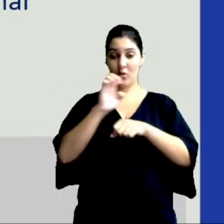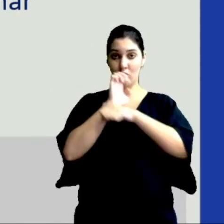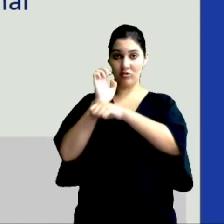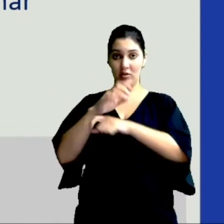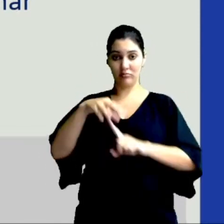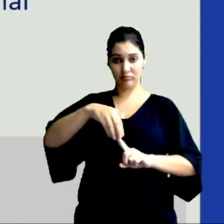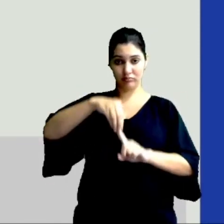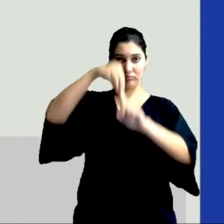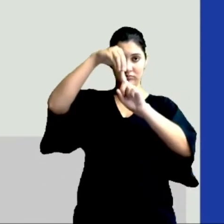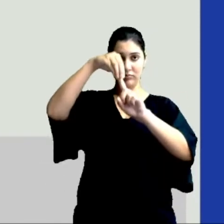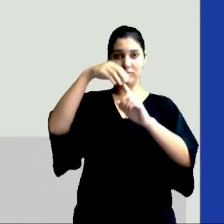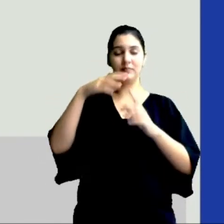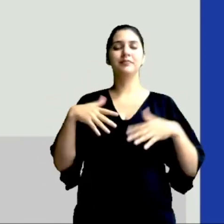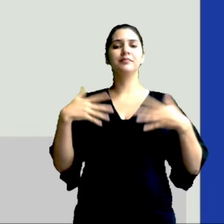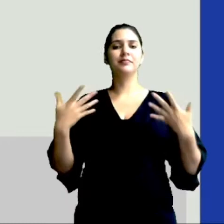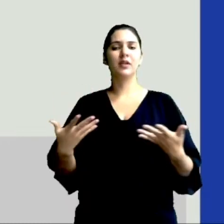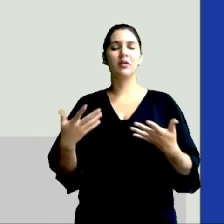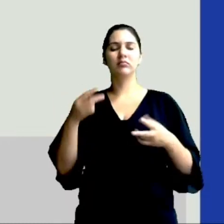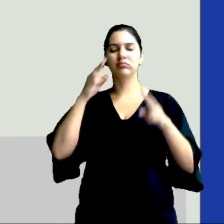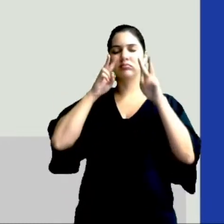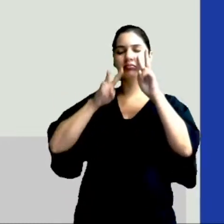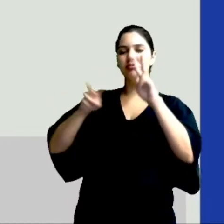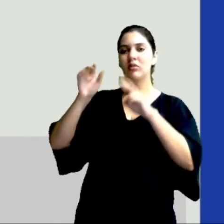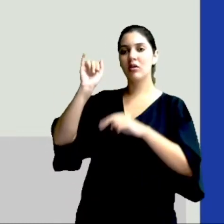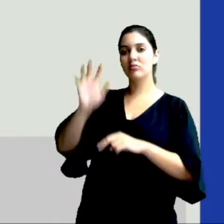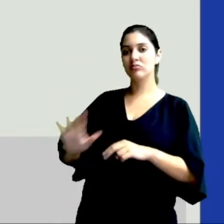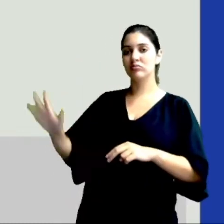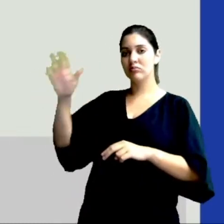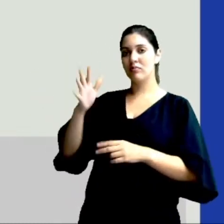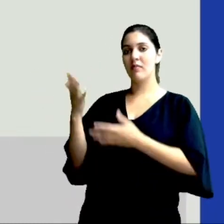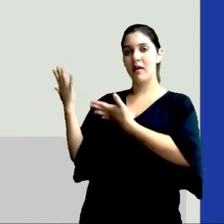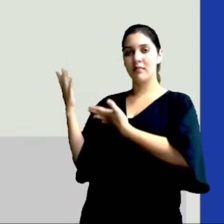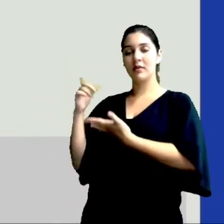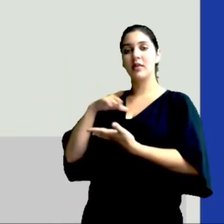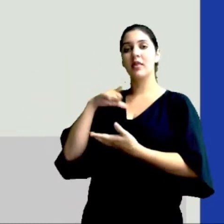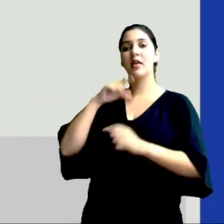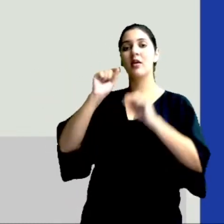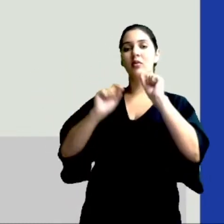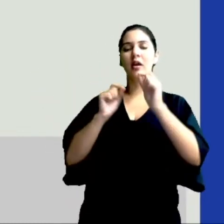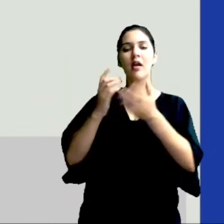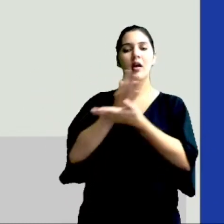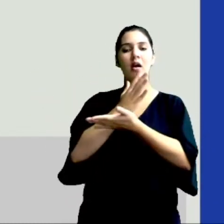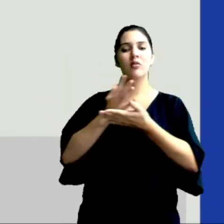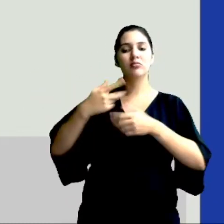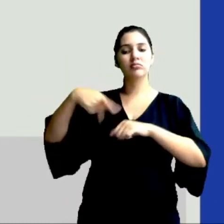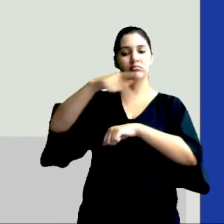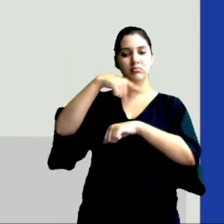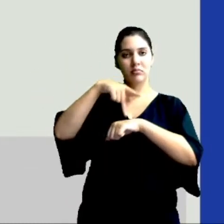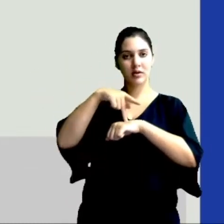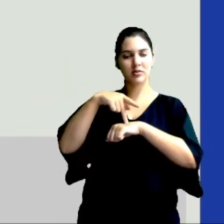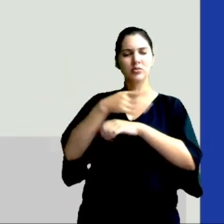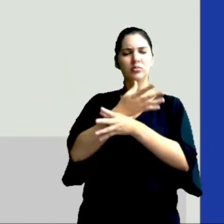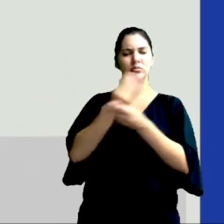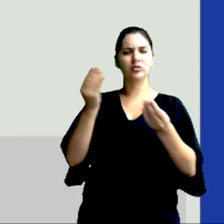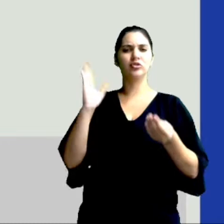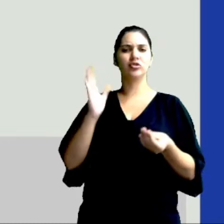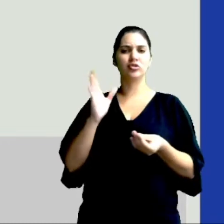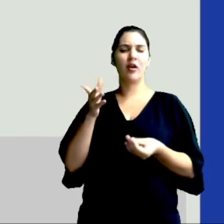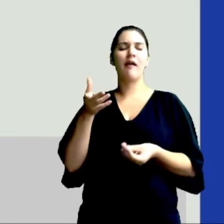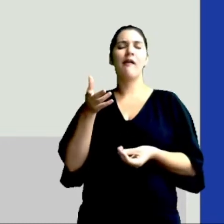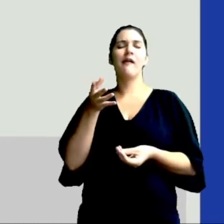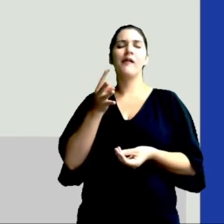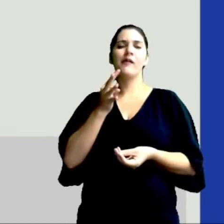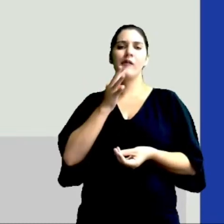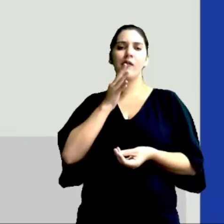soberano. Então, olhando aqui o mapa, nós vamos ter aqui alguns países do Oriente Médio muito já conhecidos, né, como